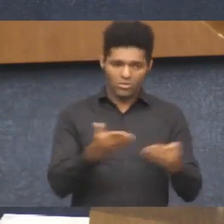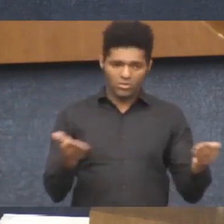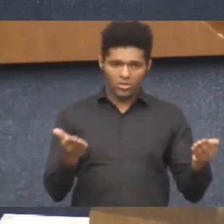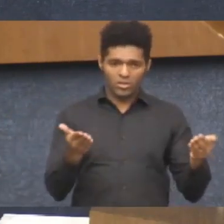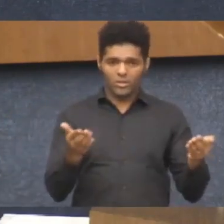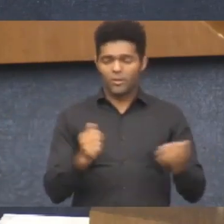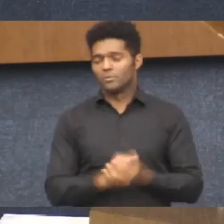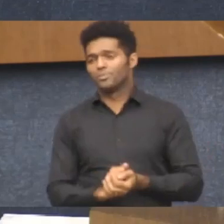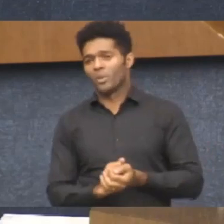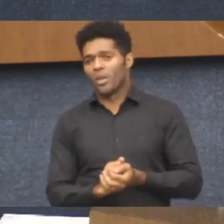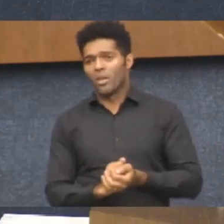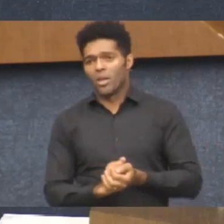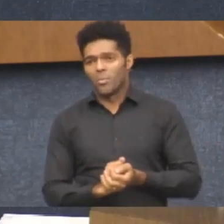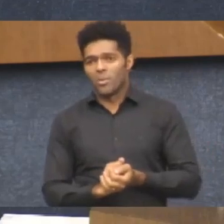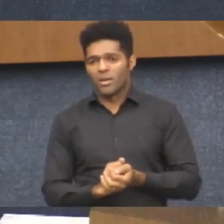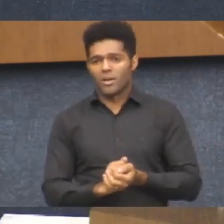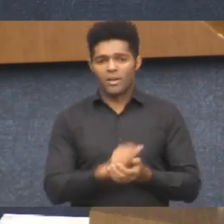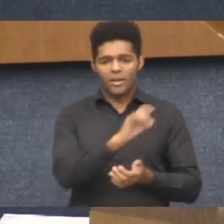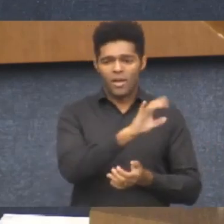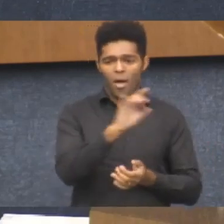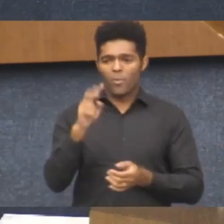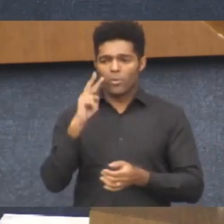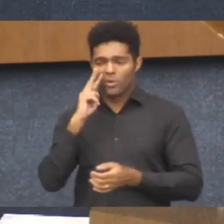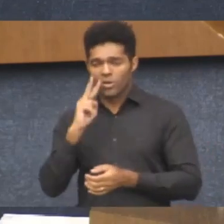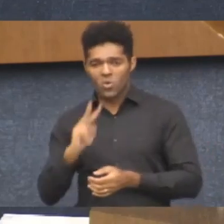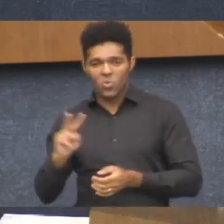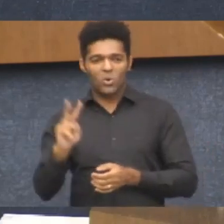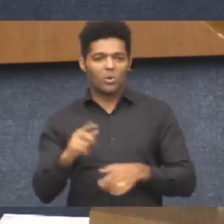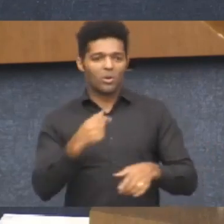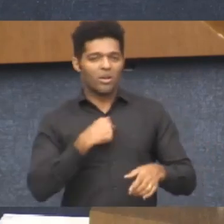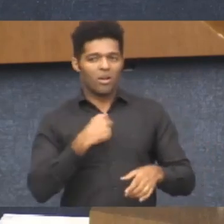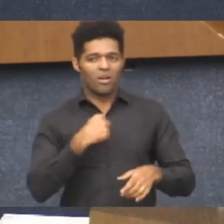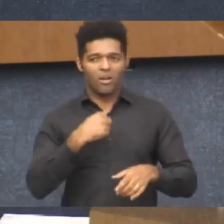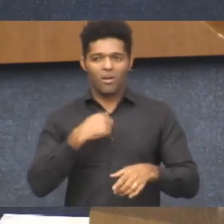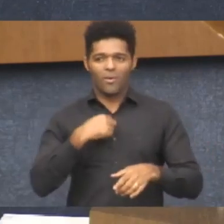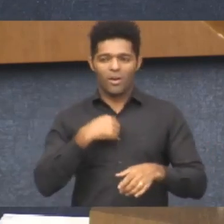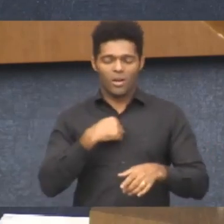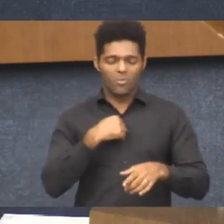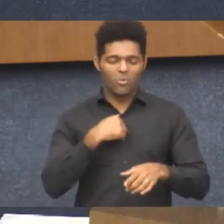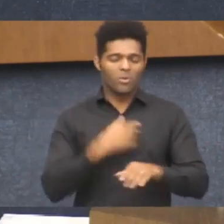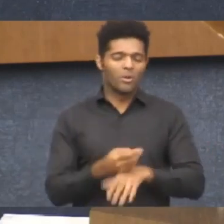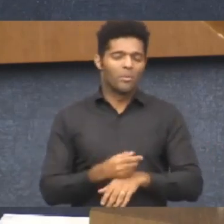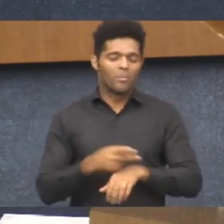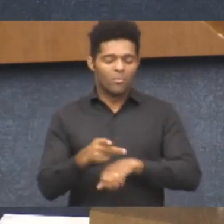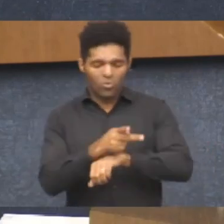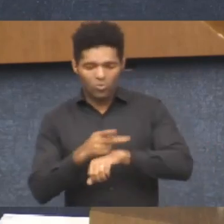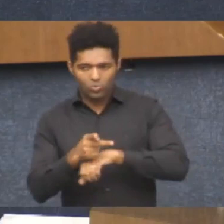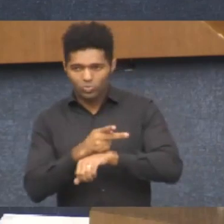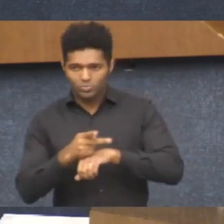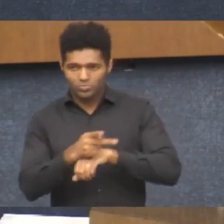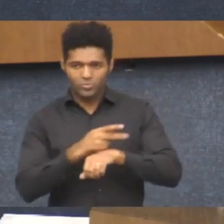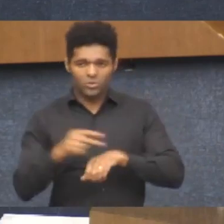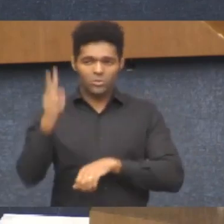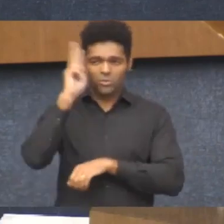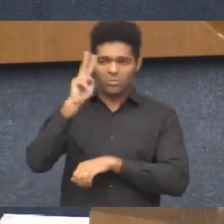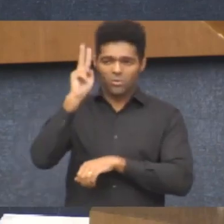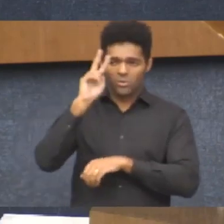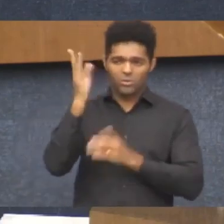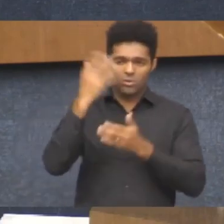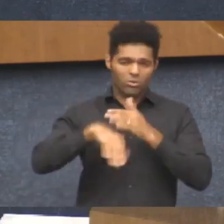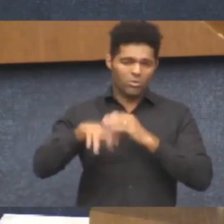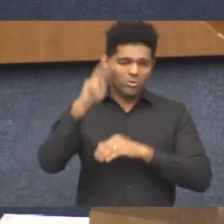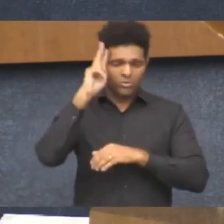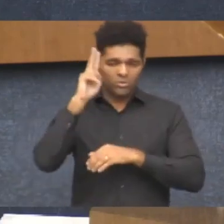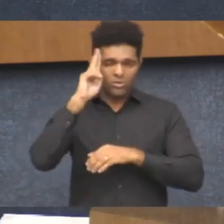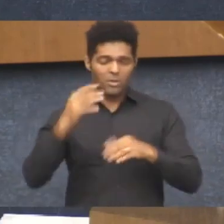rostos que eu acabo me recorrendo, né, ao longo da minha trajetória, principalmente agora enquanto gestora. Então, eu tenho um